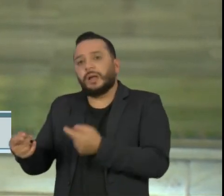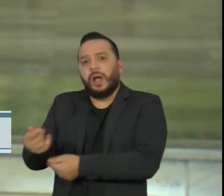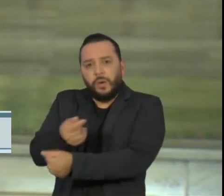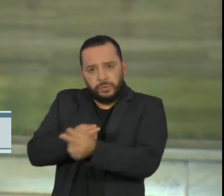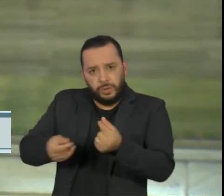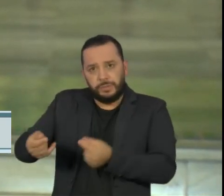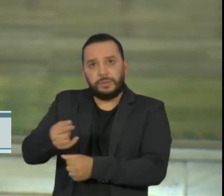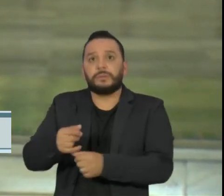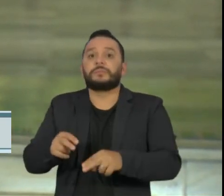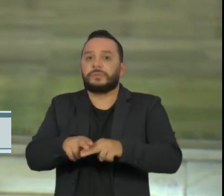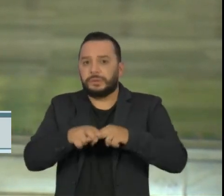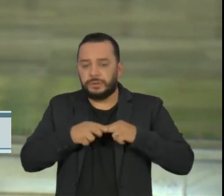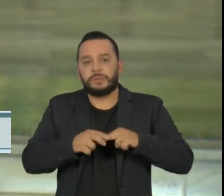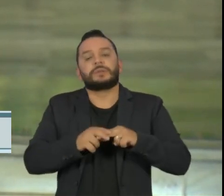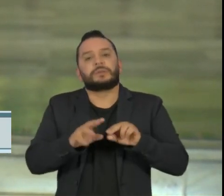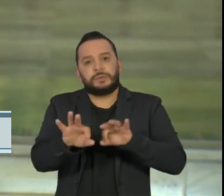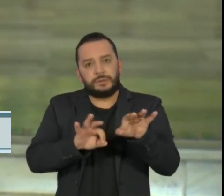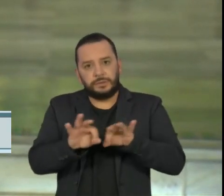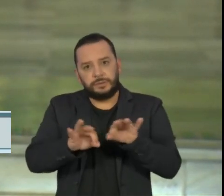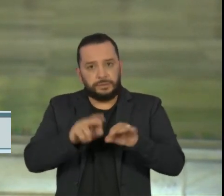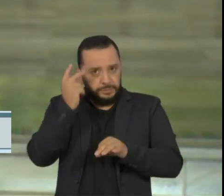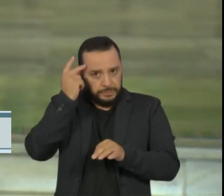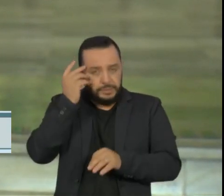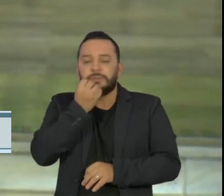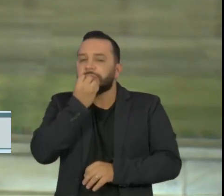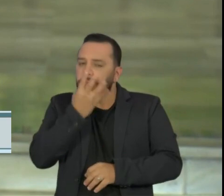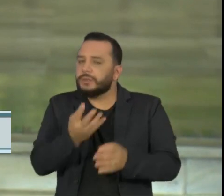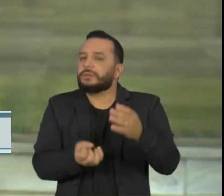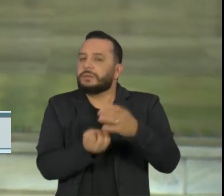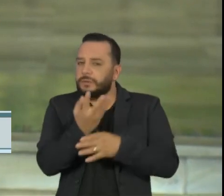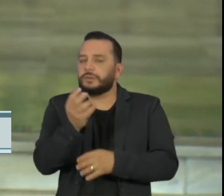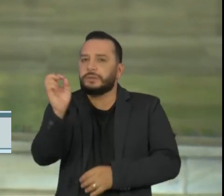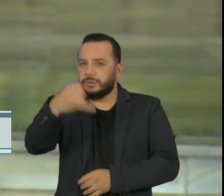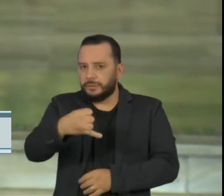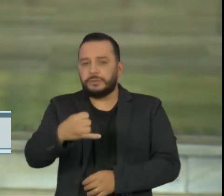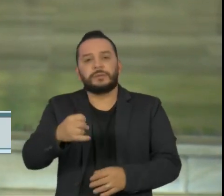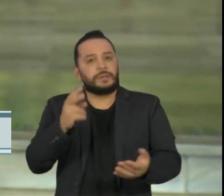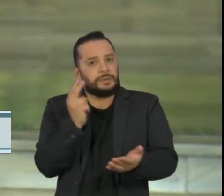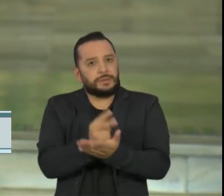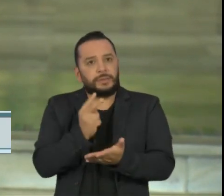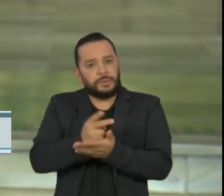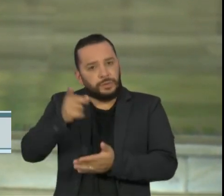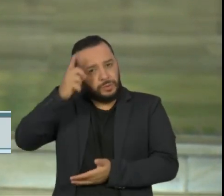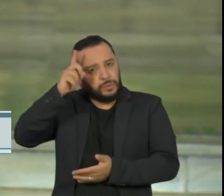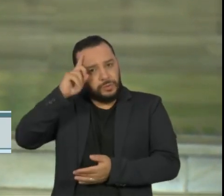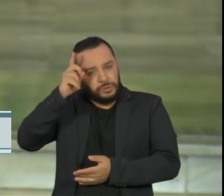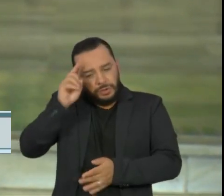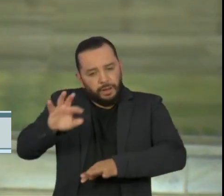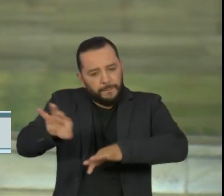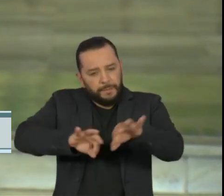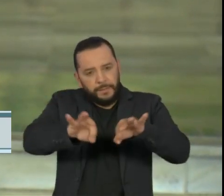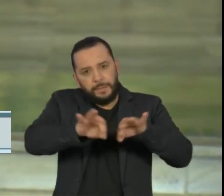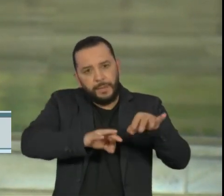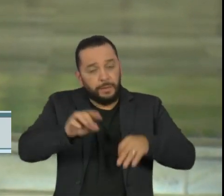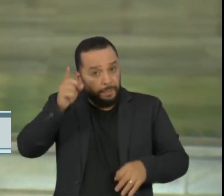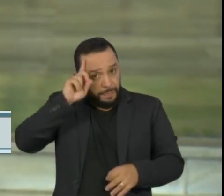isso que o Plano São Paulo, ele é muito bem estruturado e ele é reavaliado diariamente.